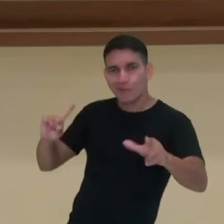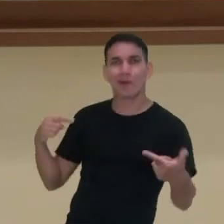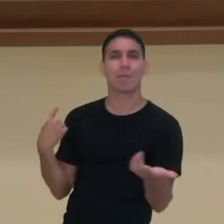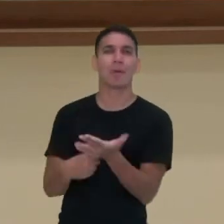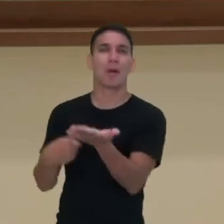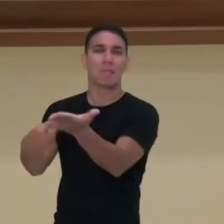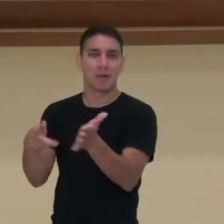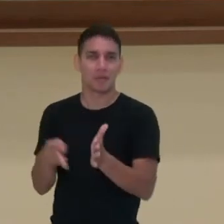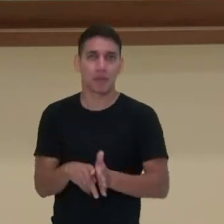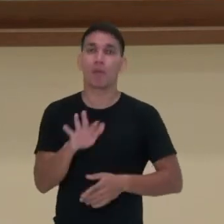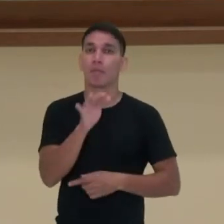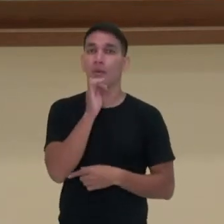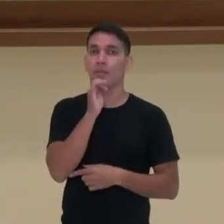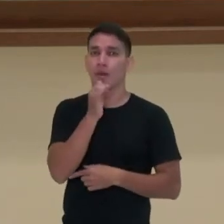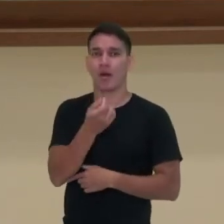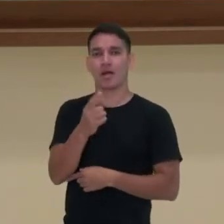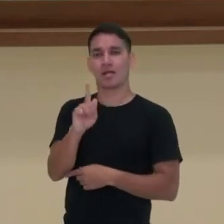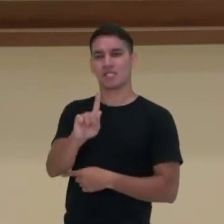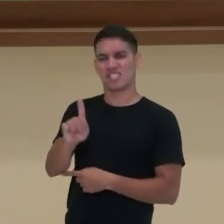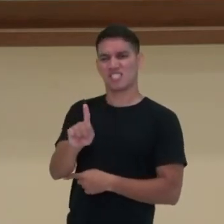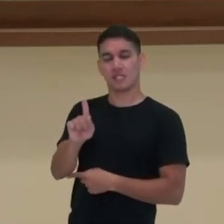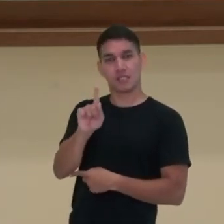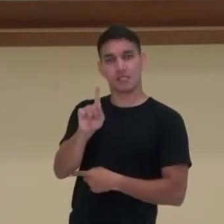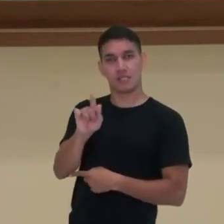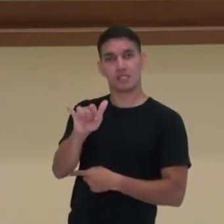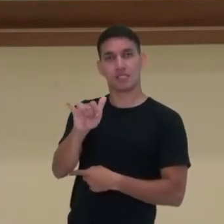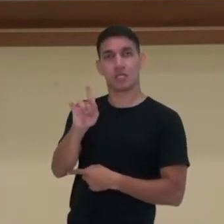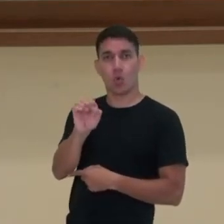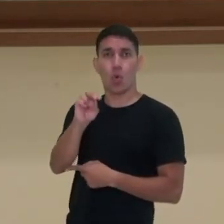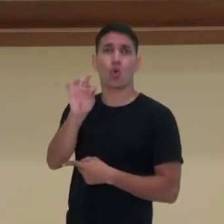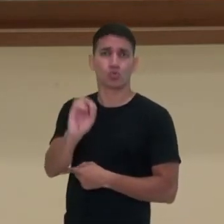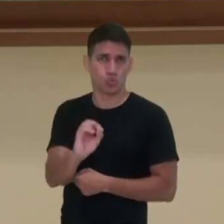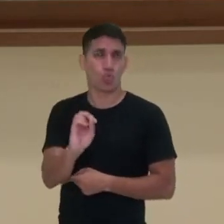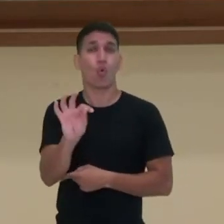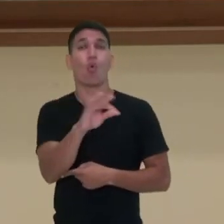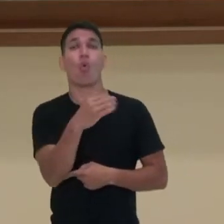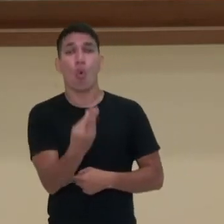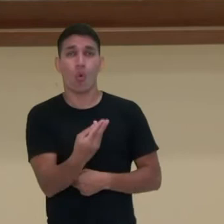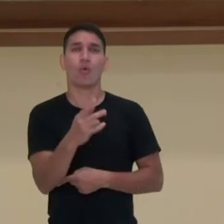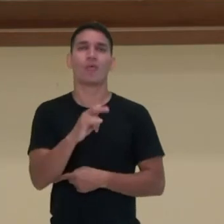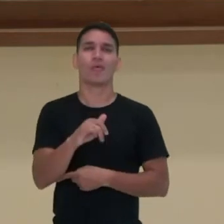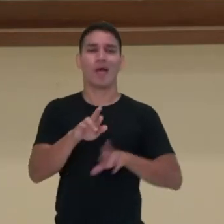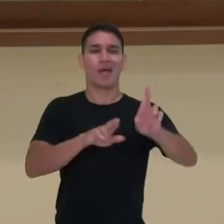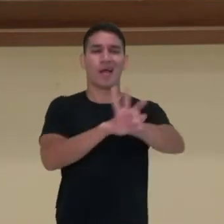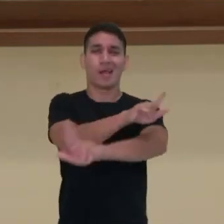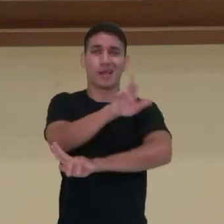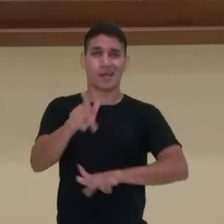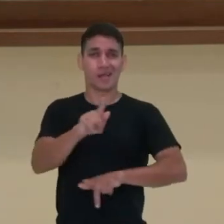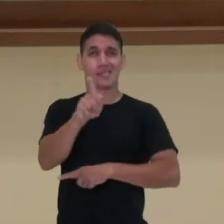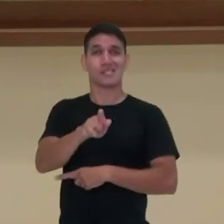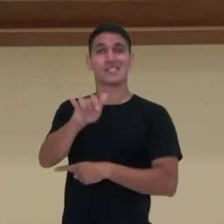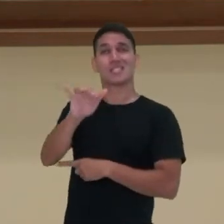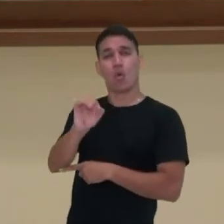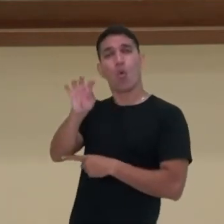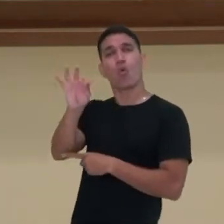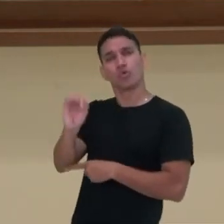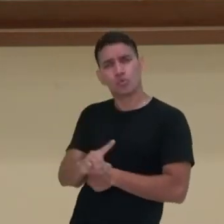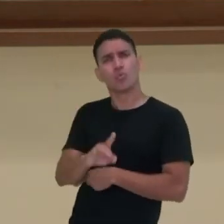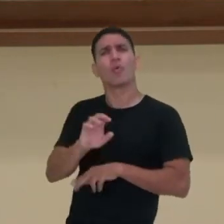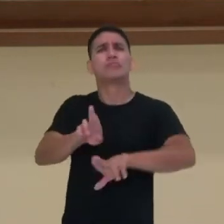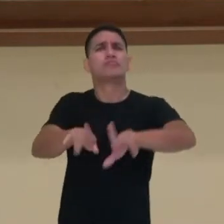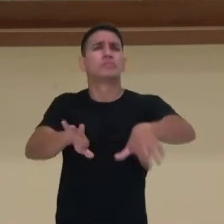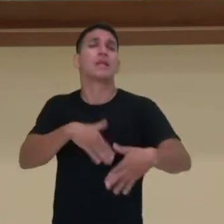genótipos. Homozigoto dominante, heterozigoto, homozigoto recessivo, conforme ali o estudo em